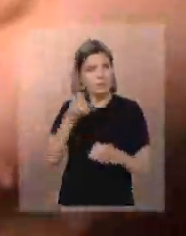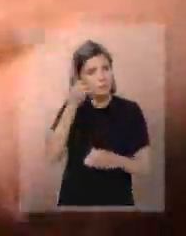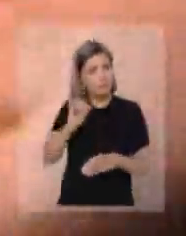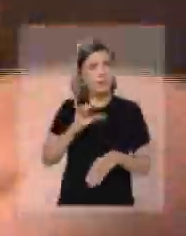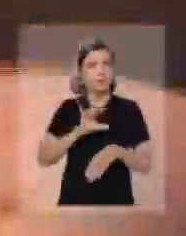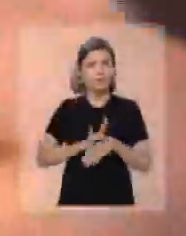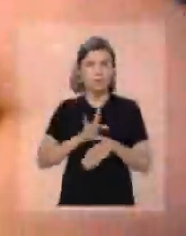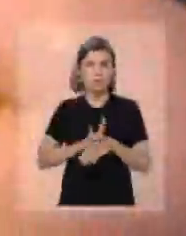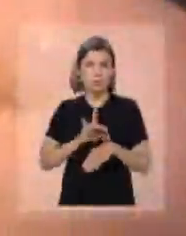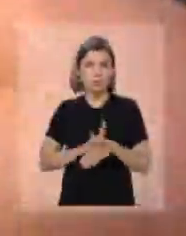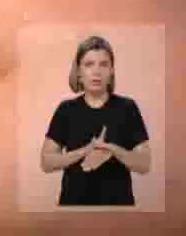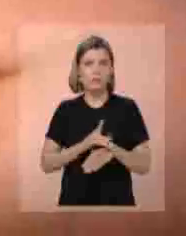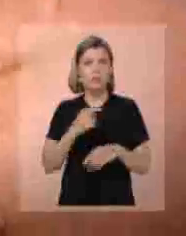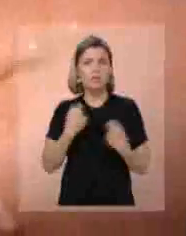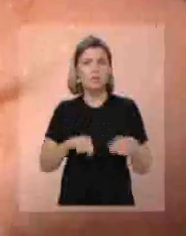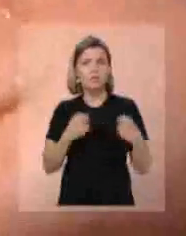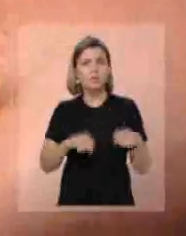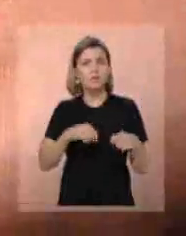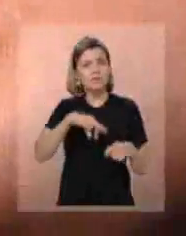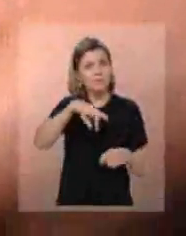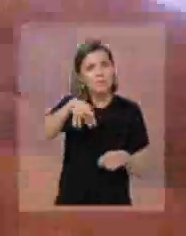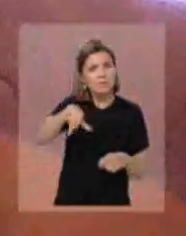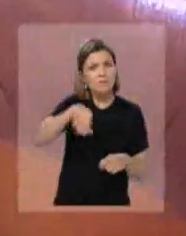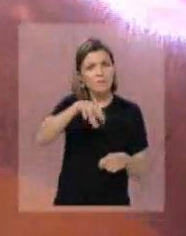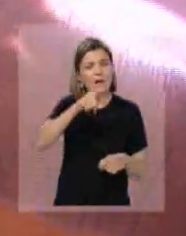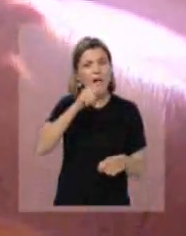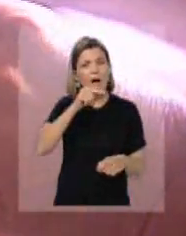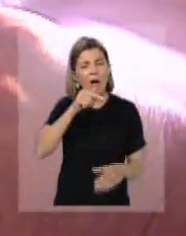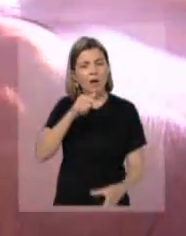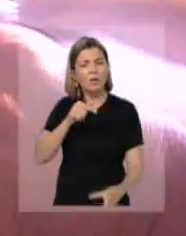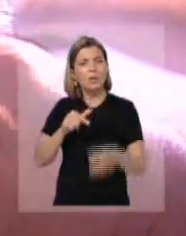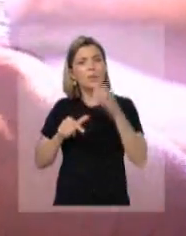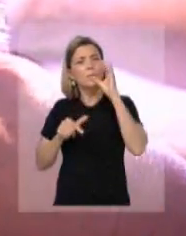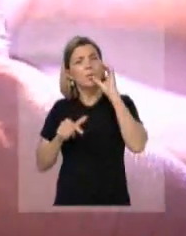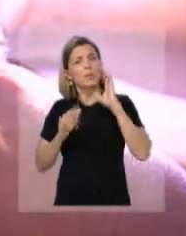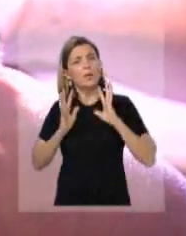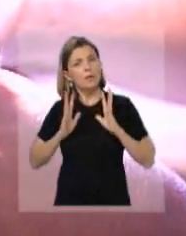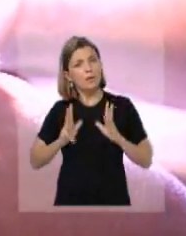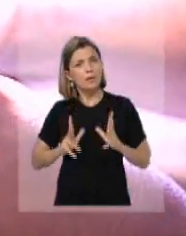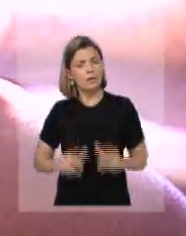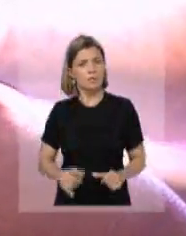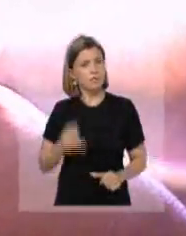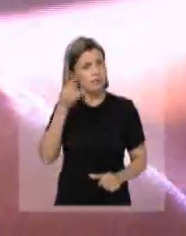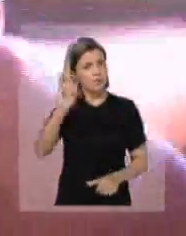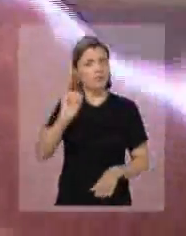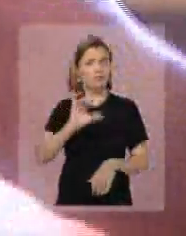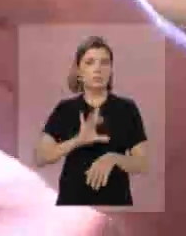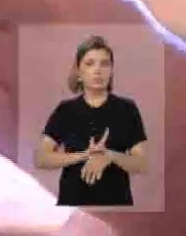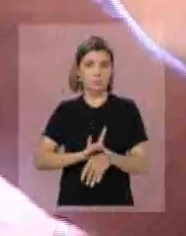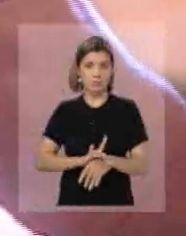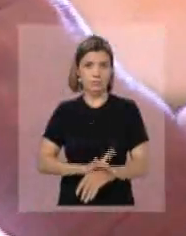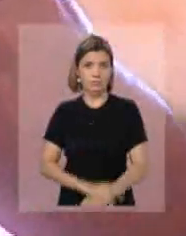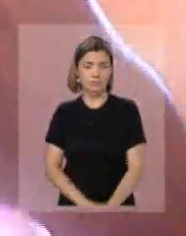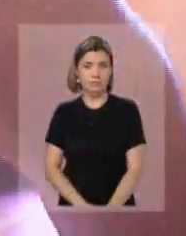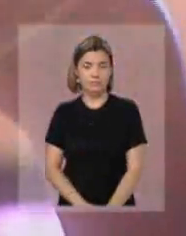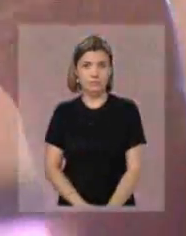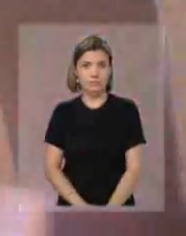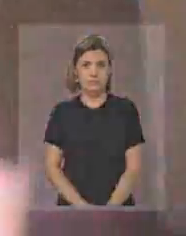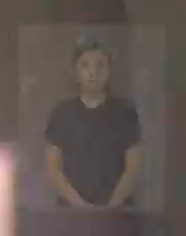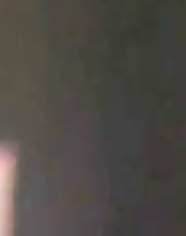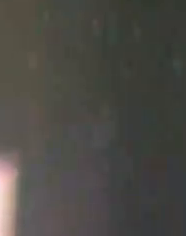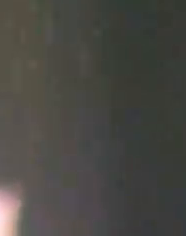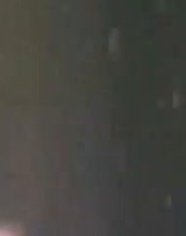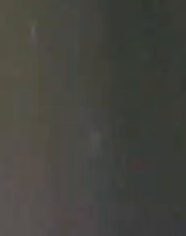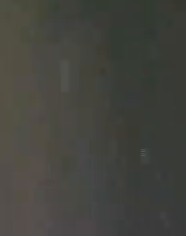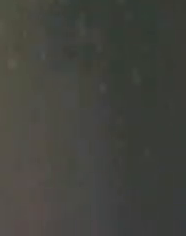humanas. Isso faz com que diminua o contato de detritos com pessoas e animais, evitando a disseminação de